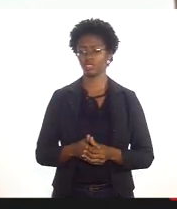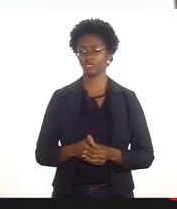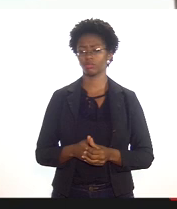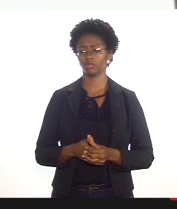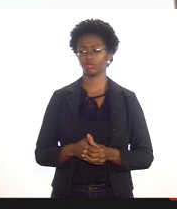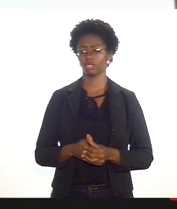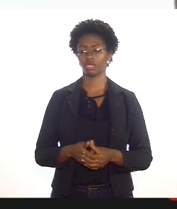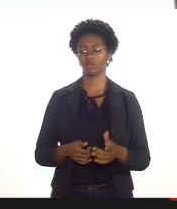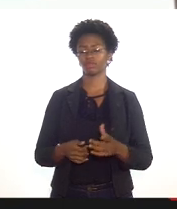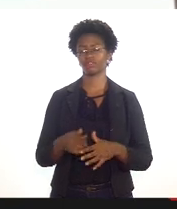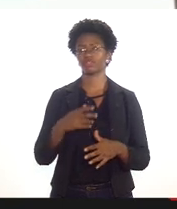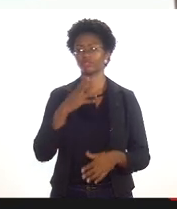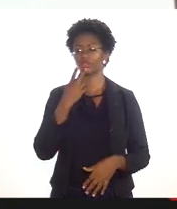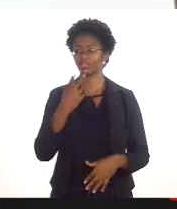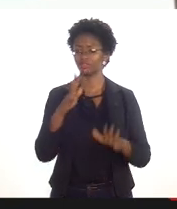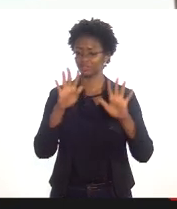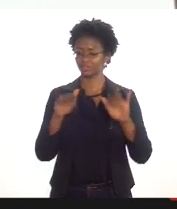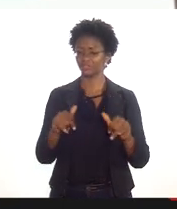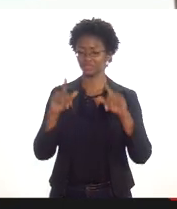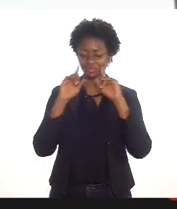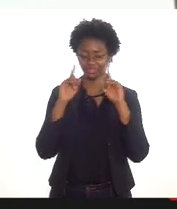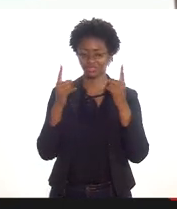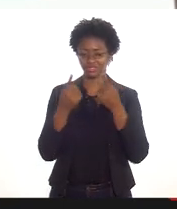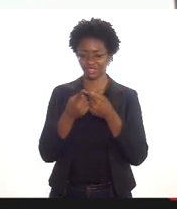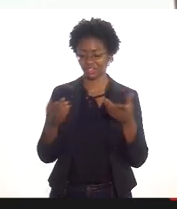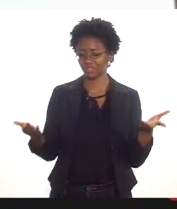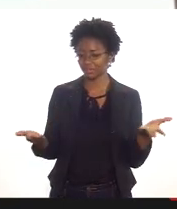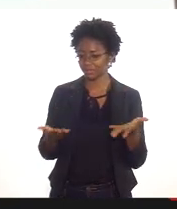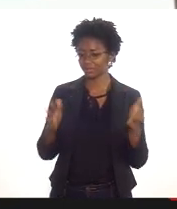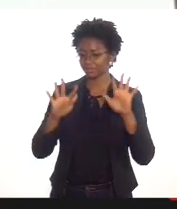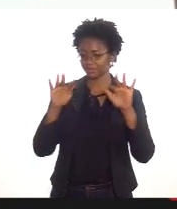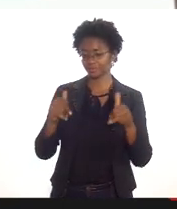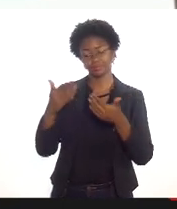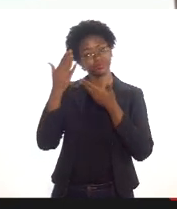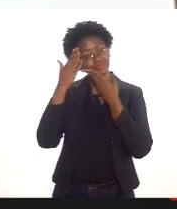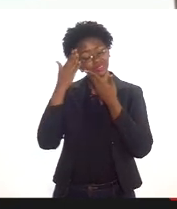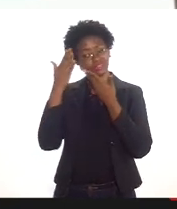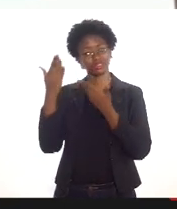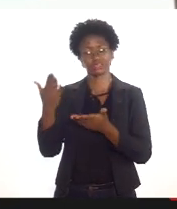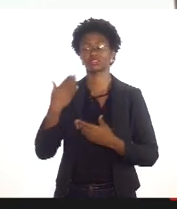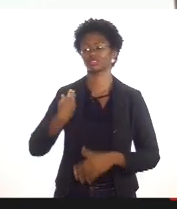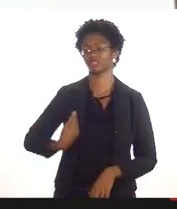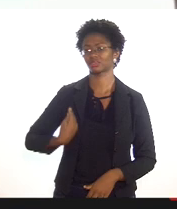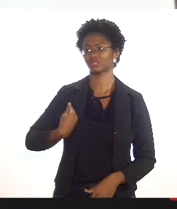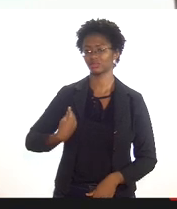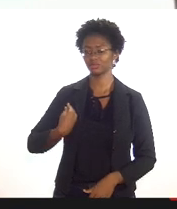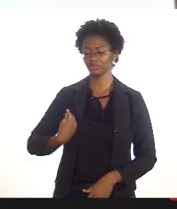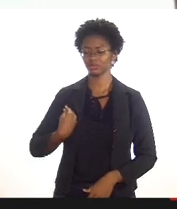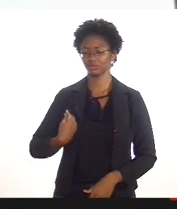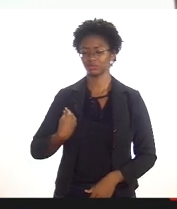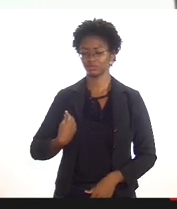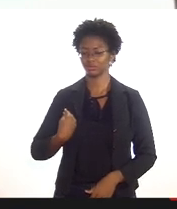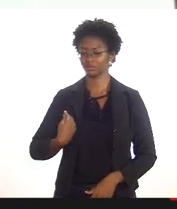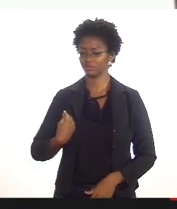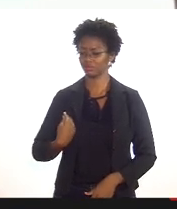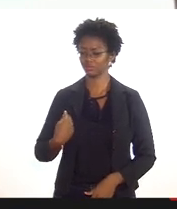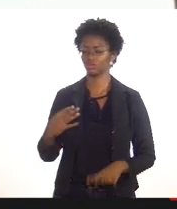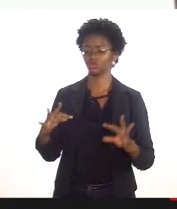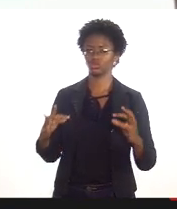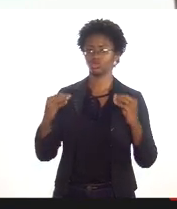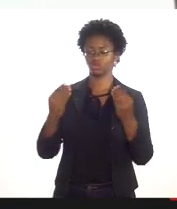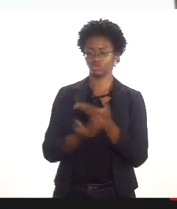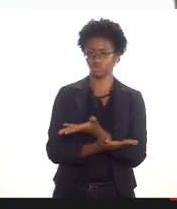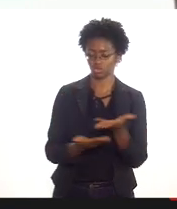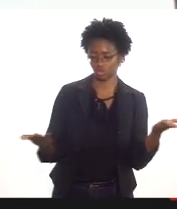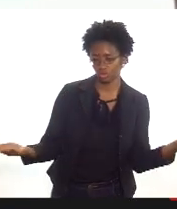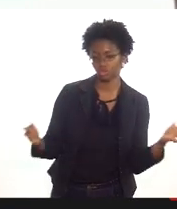encerrada a nossa reunião, agradecer a presença de todas e todos,